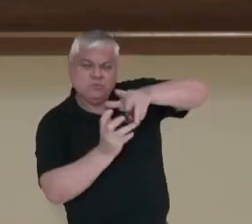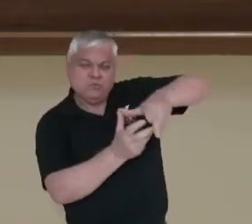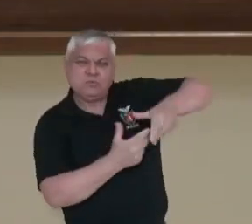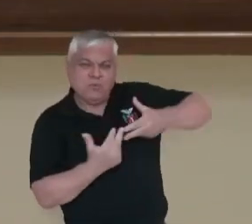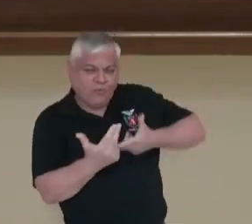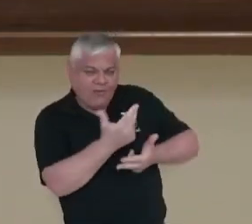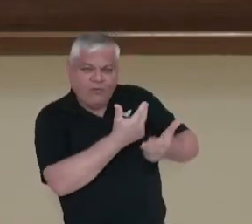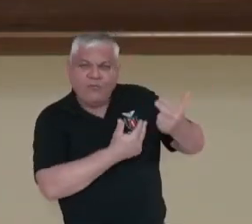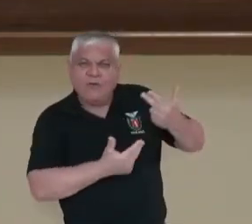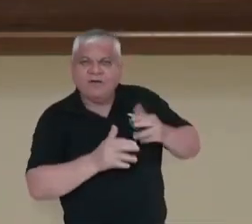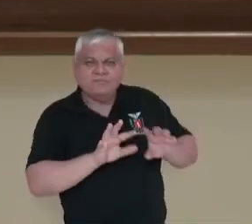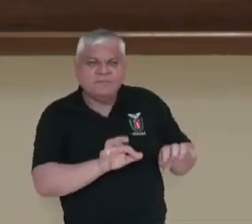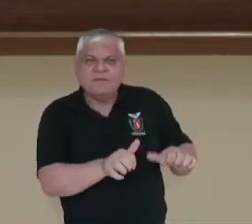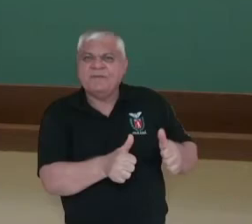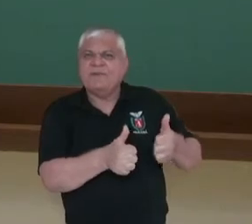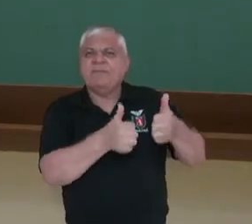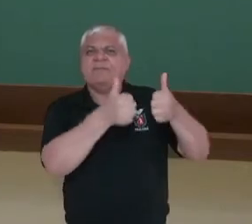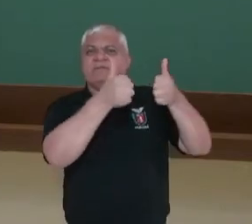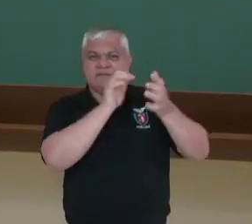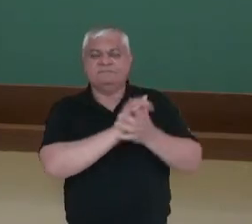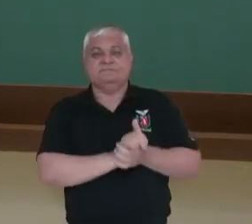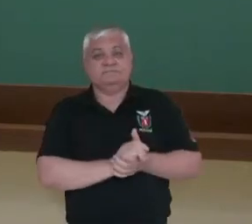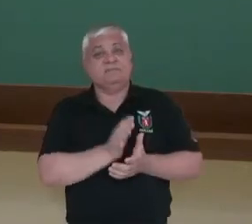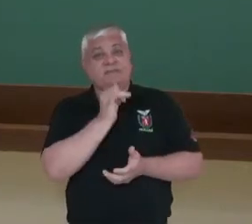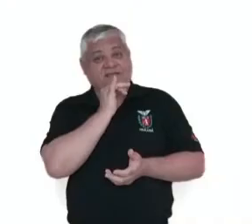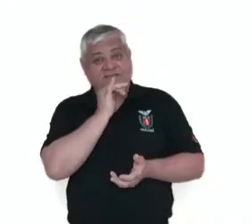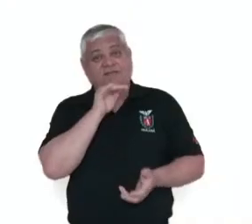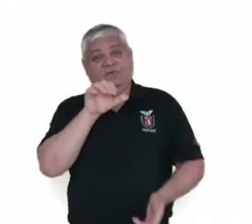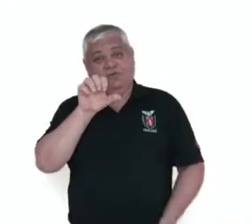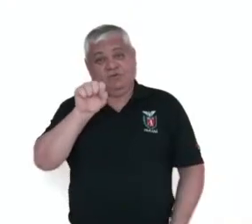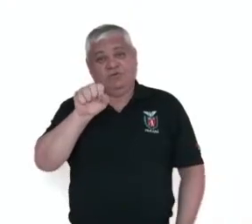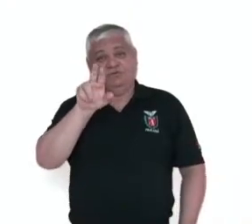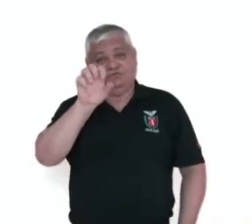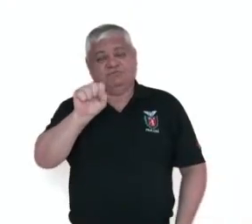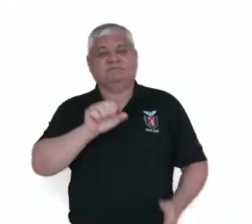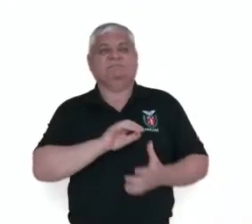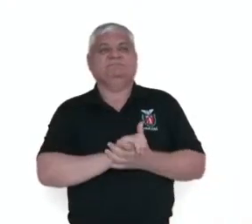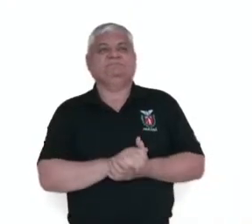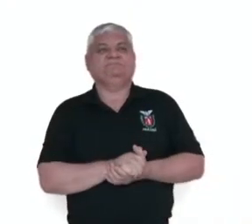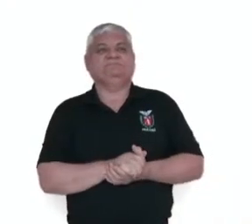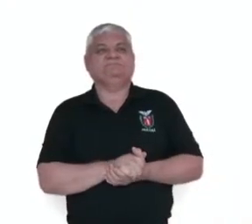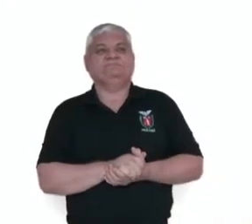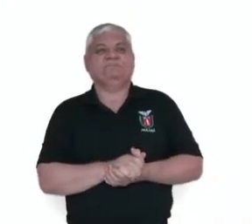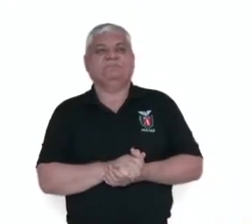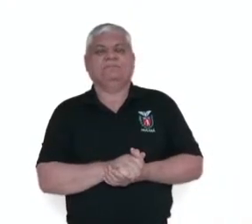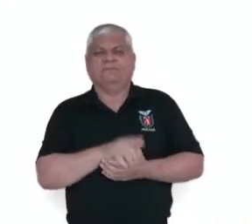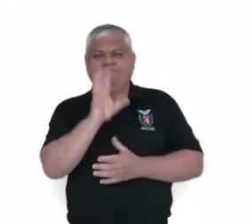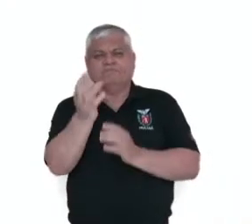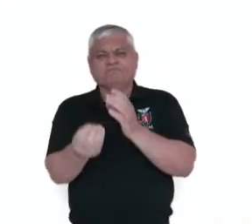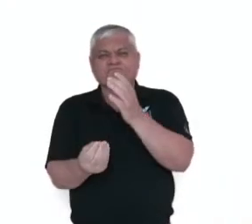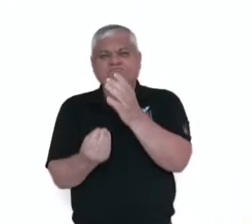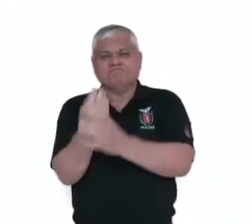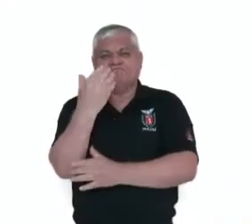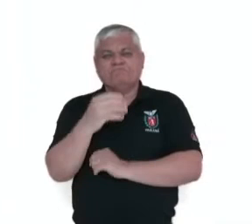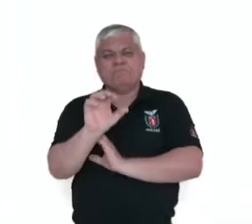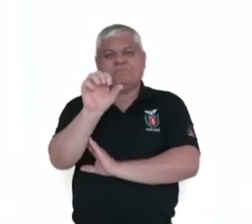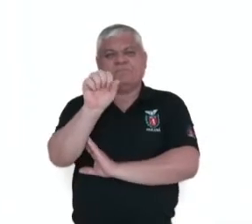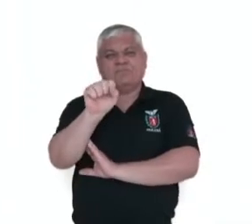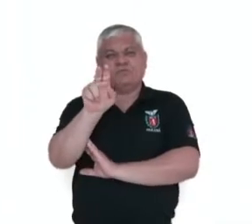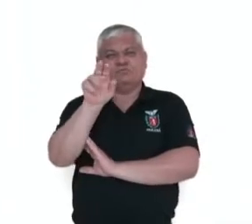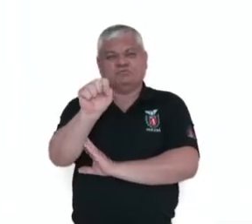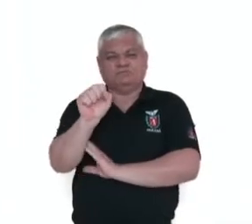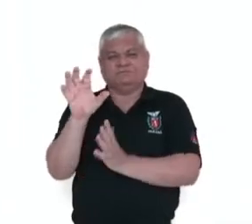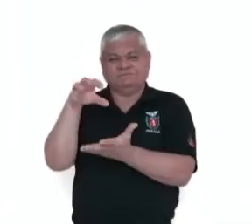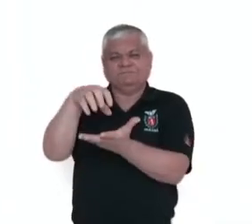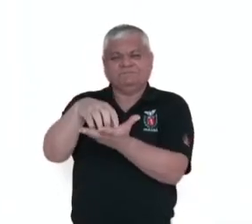coisas acontecem de fato, como o exemplo do SUS agora dado para vocês. A criação do Sistema Único de Saúde, o SUS, como uma